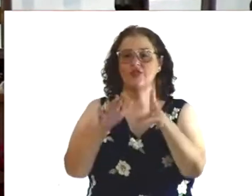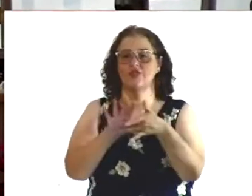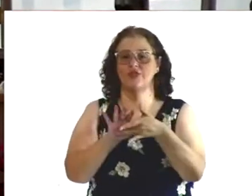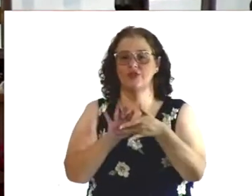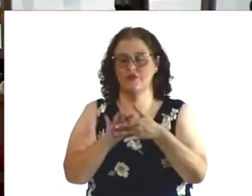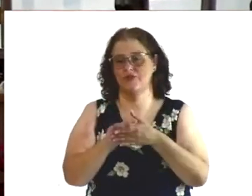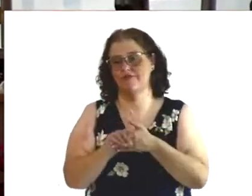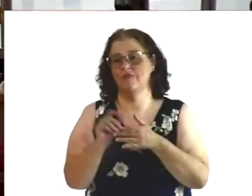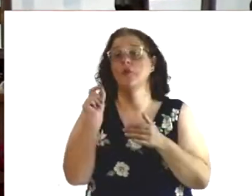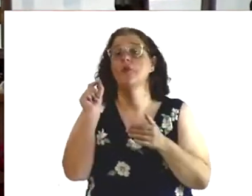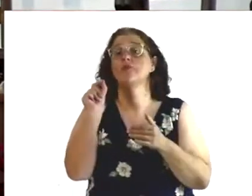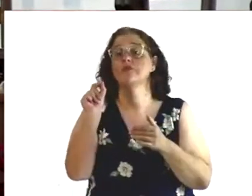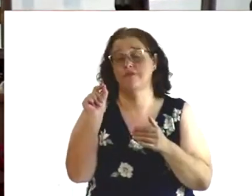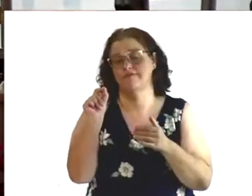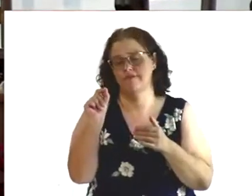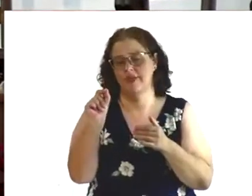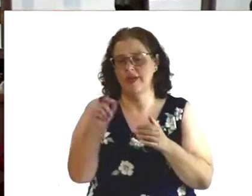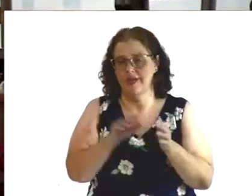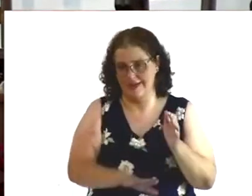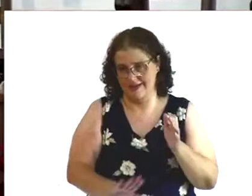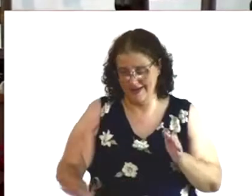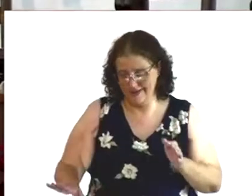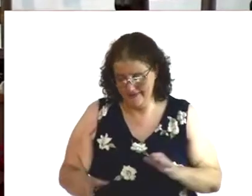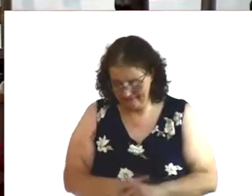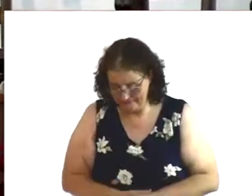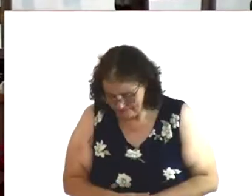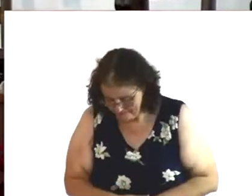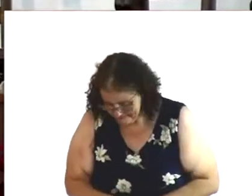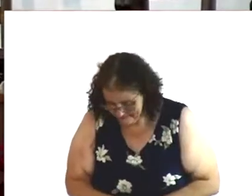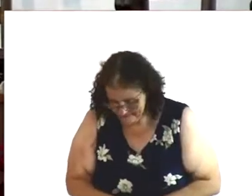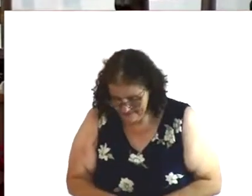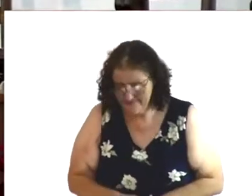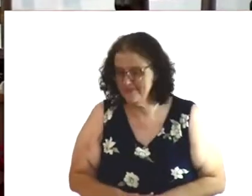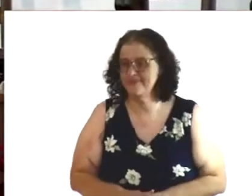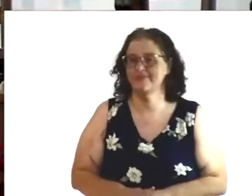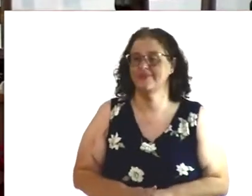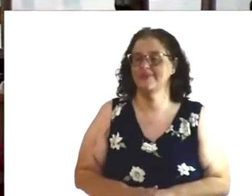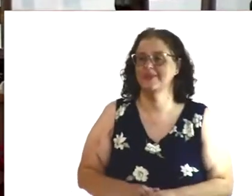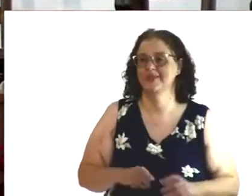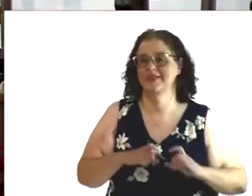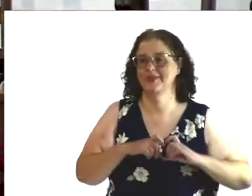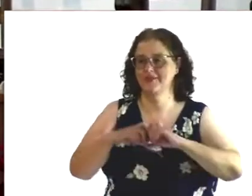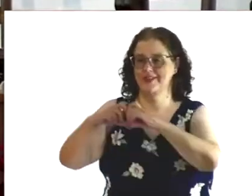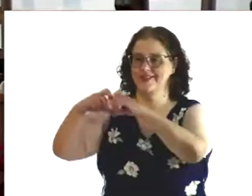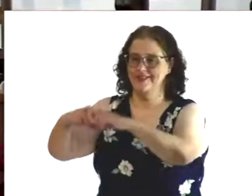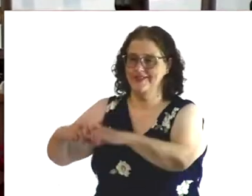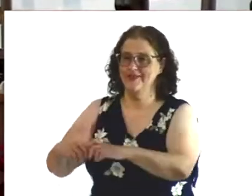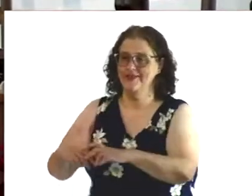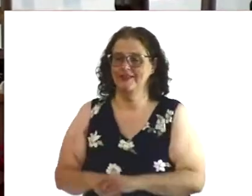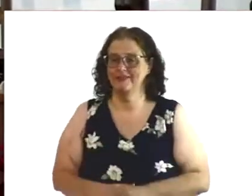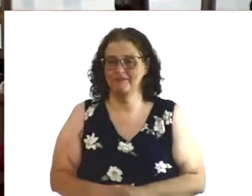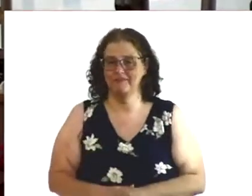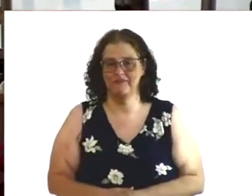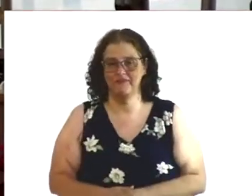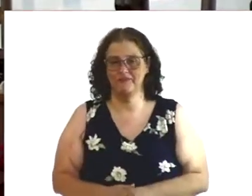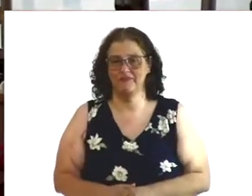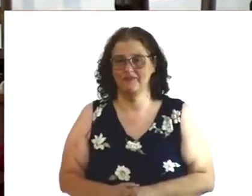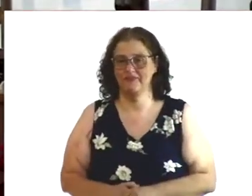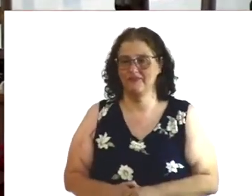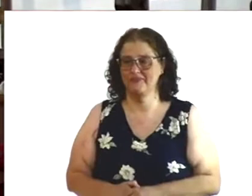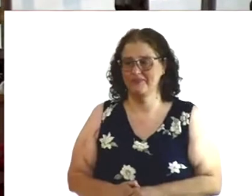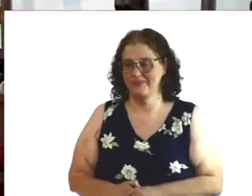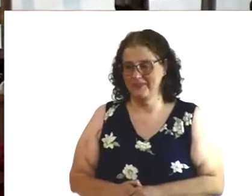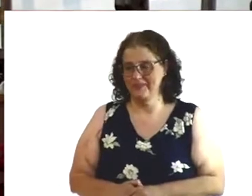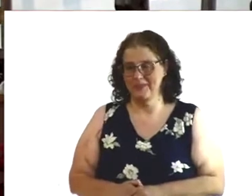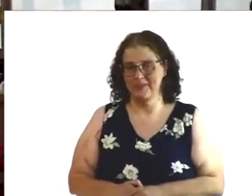crianças? Não se esqueçam de fazerem um coração ao final, tá bom? Porque, diz o